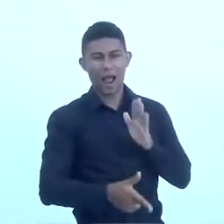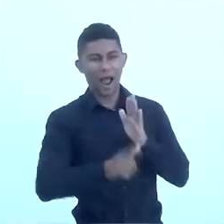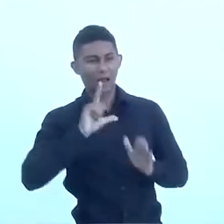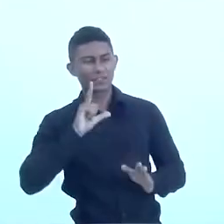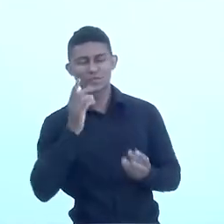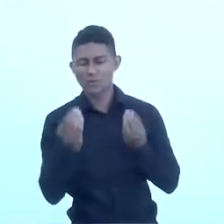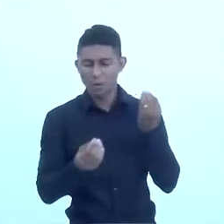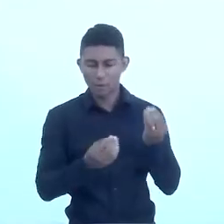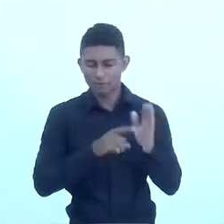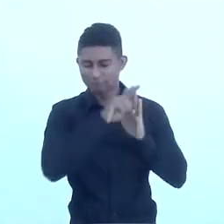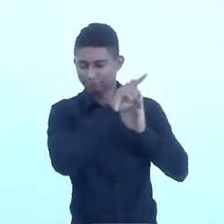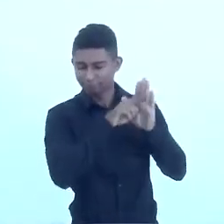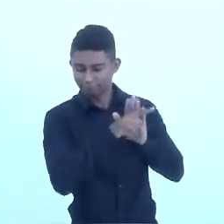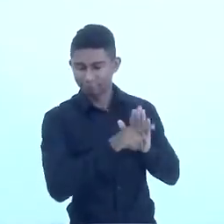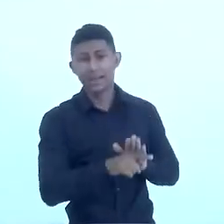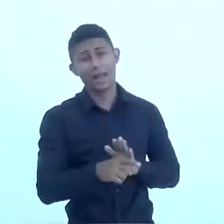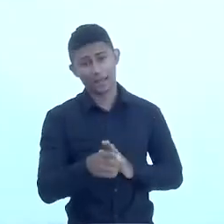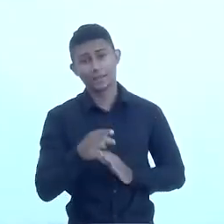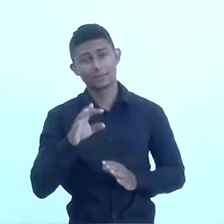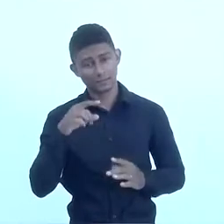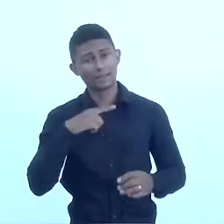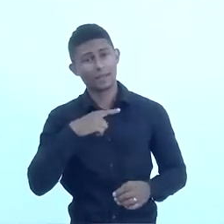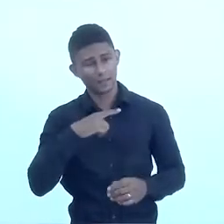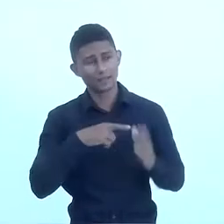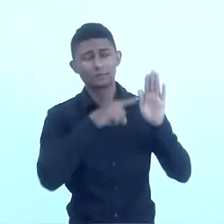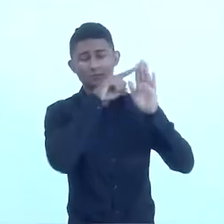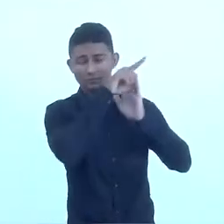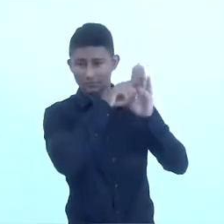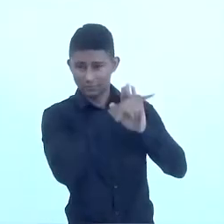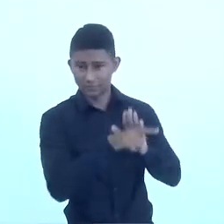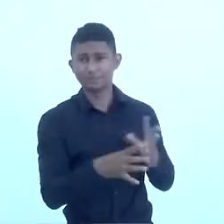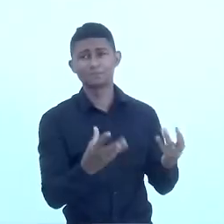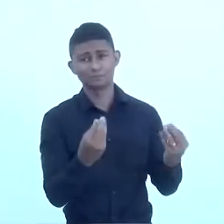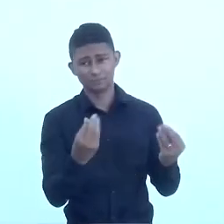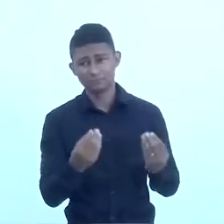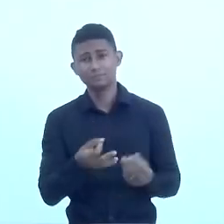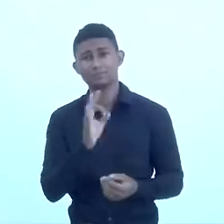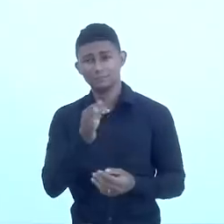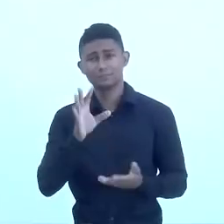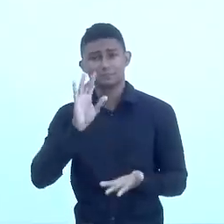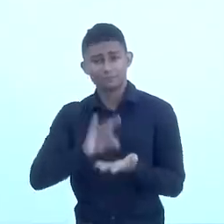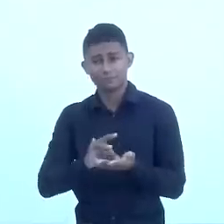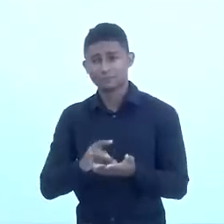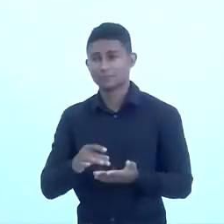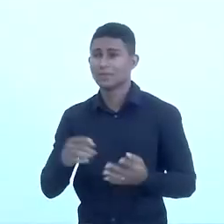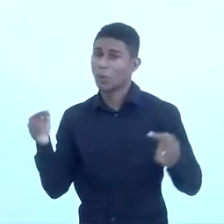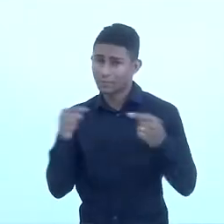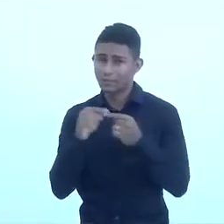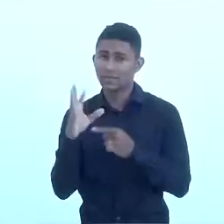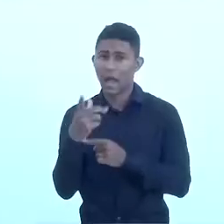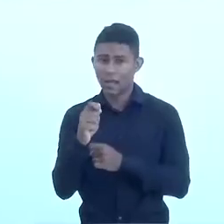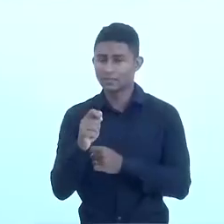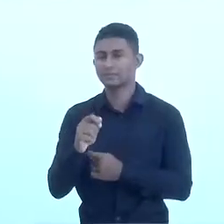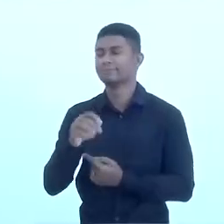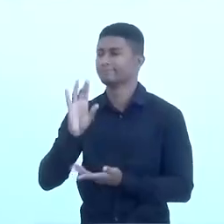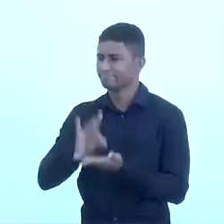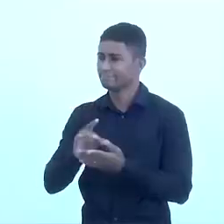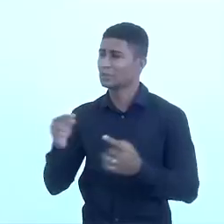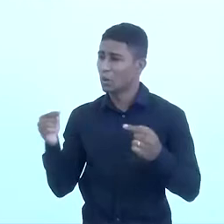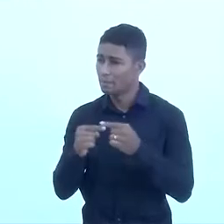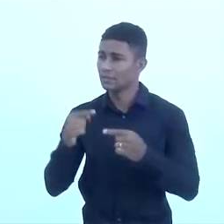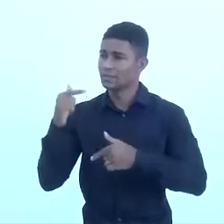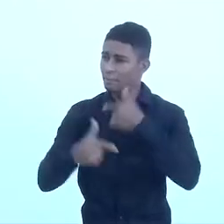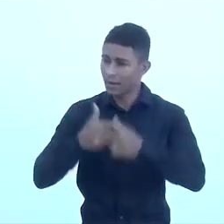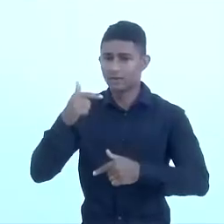história começar. E, nossa, é muita pesquisa, é muito, não tem como não chamar isso de arte. Eu achei engraçado. É uma